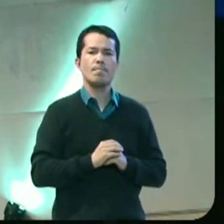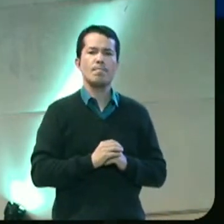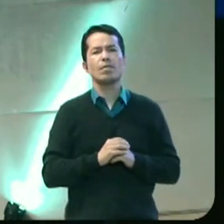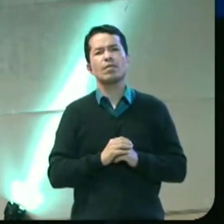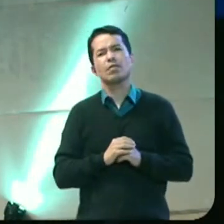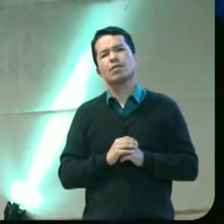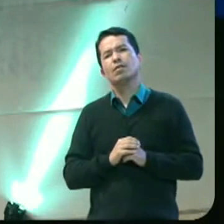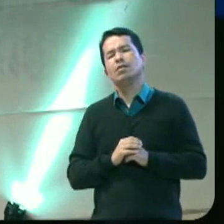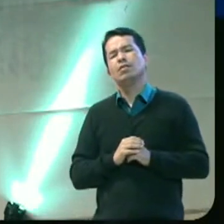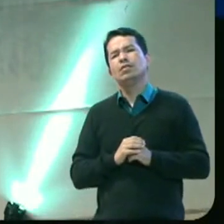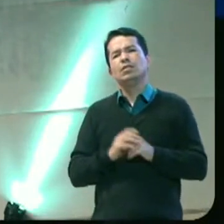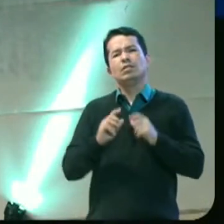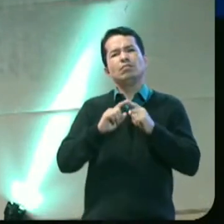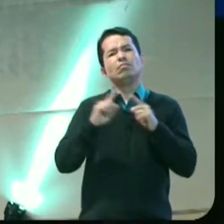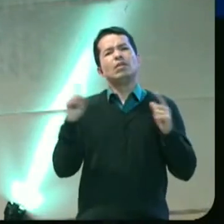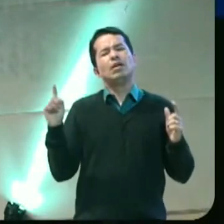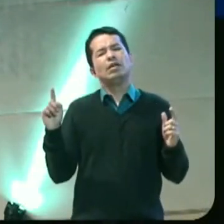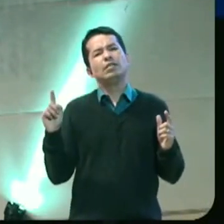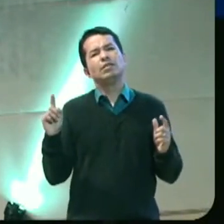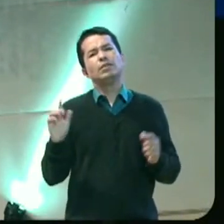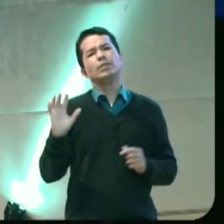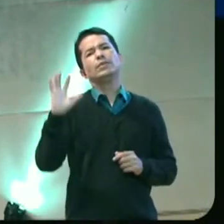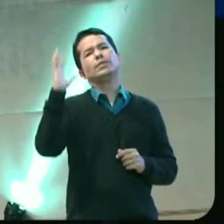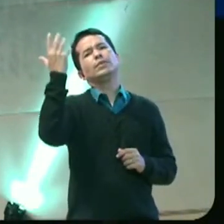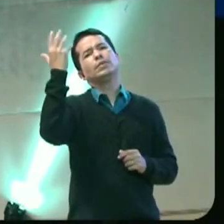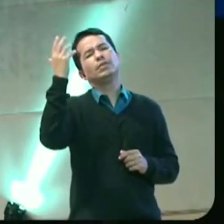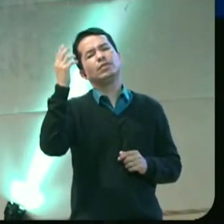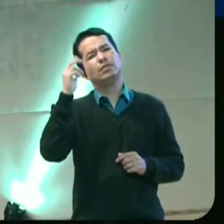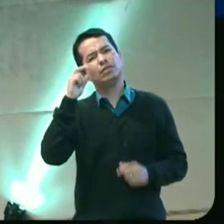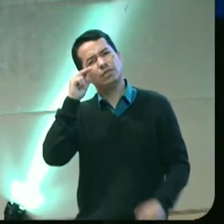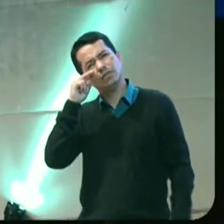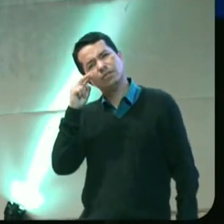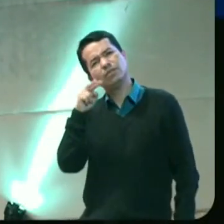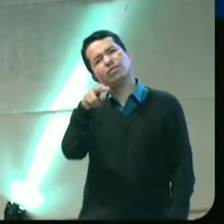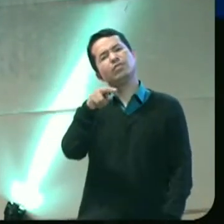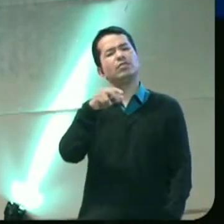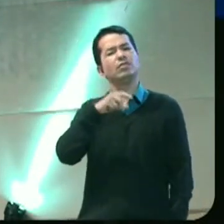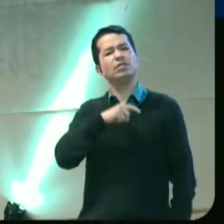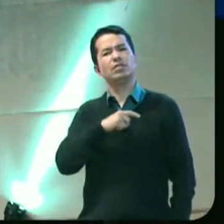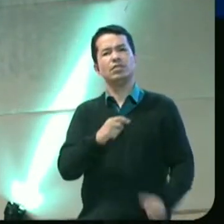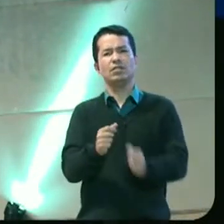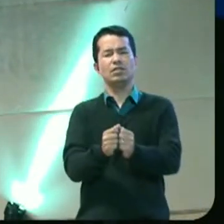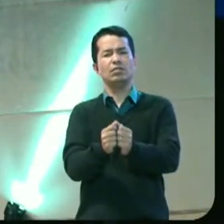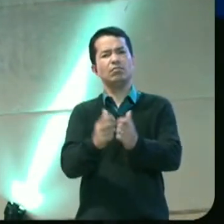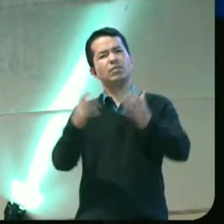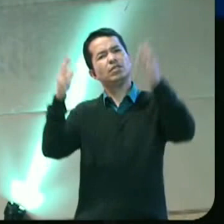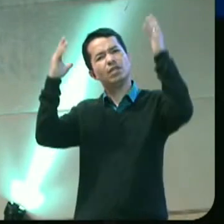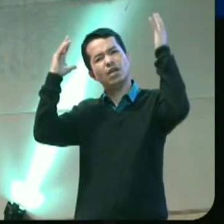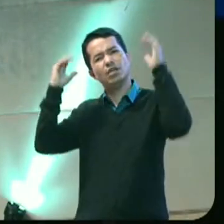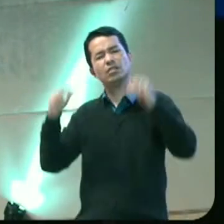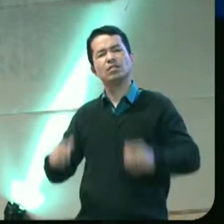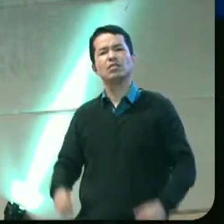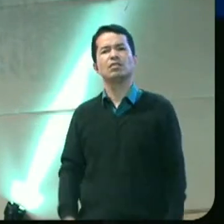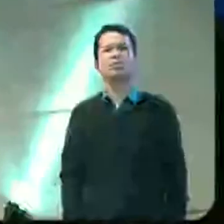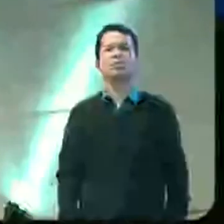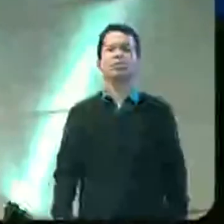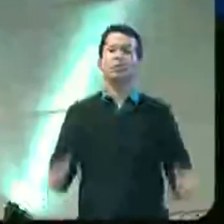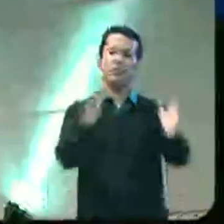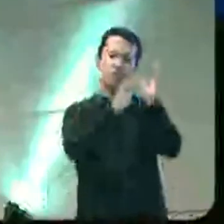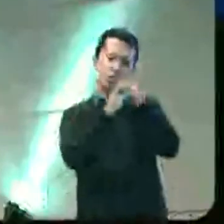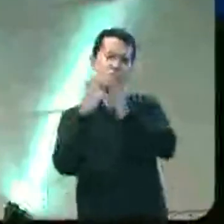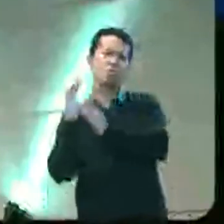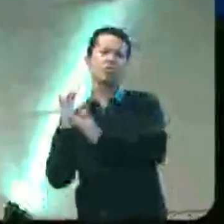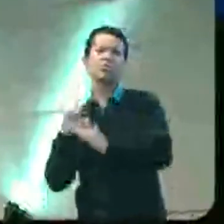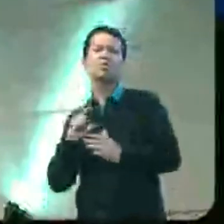Mas depois disso, a gente vê um milagre acontecendo. Jesus se levanta, vai até a beira daquele barco.